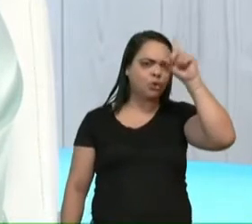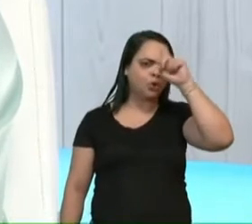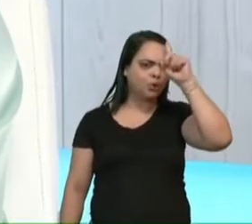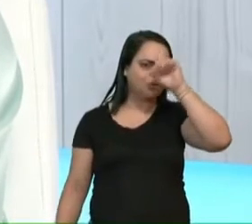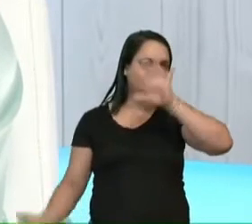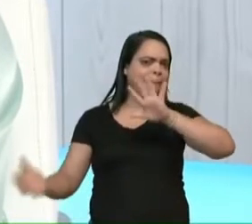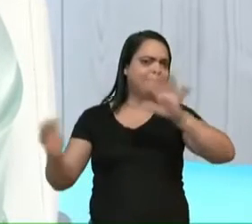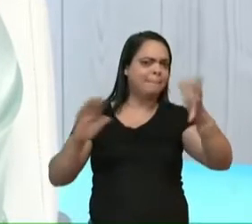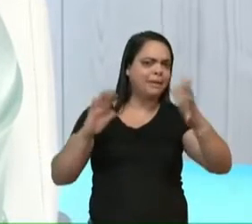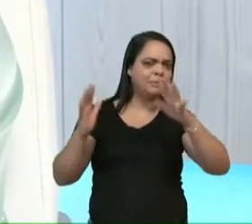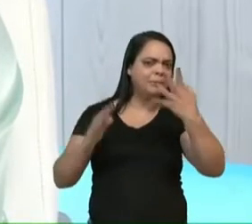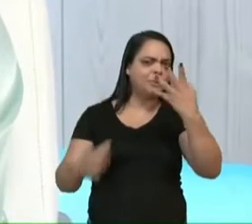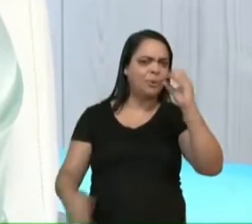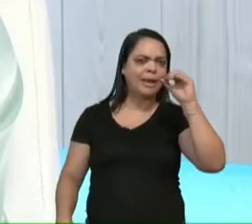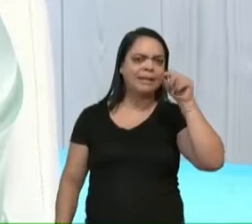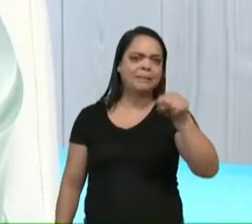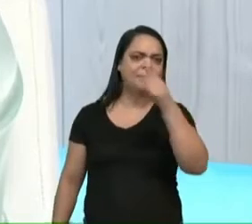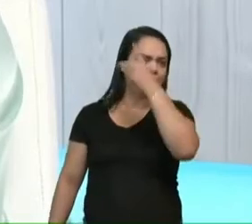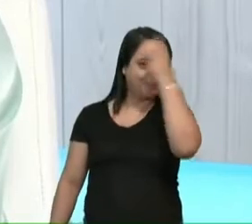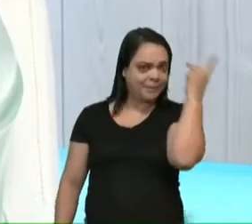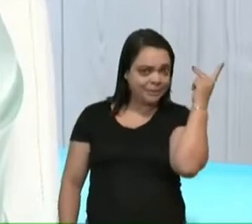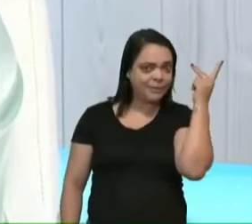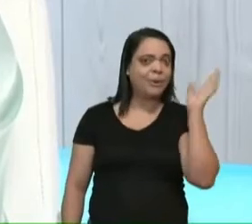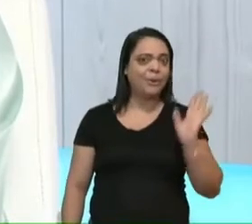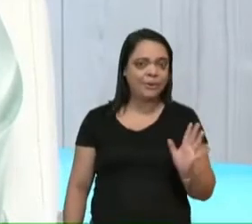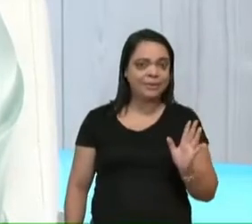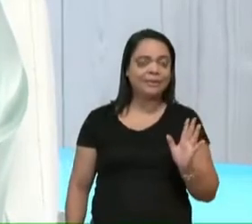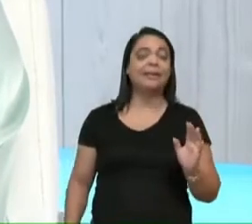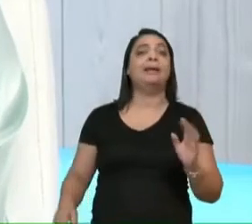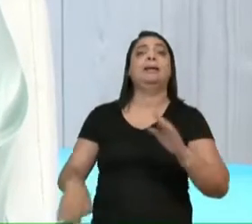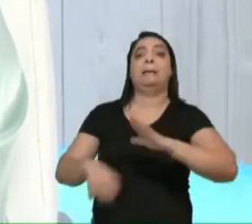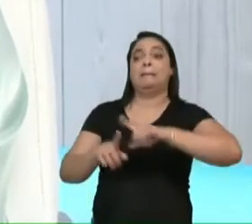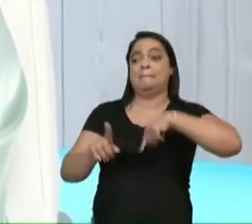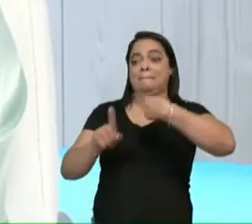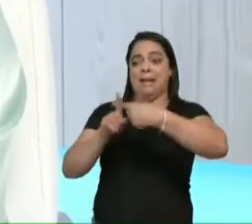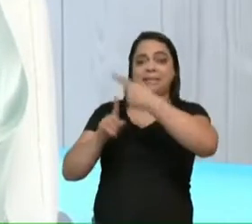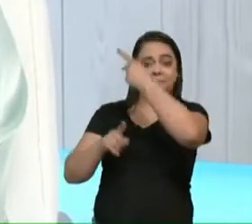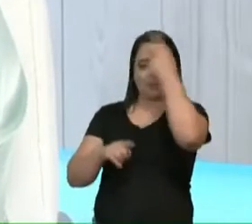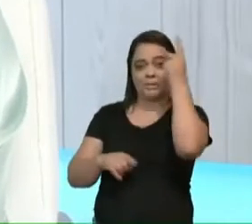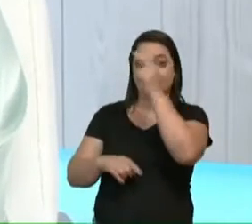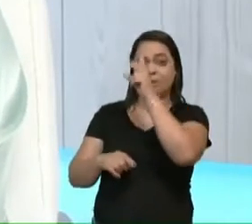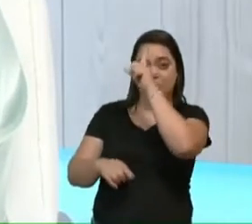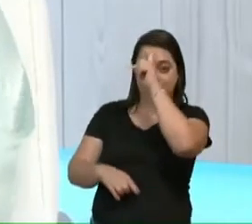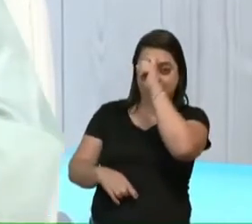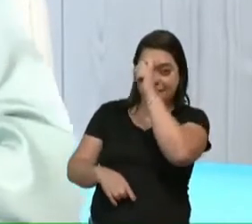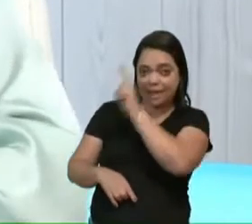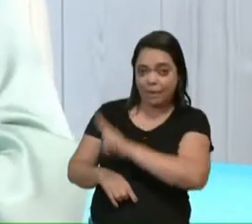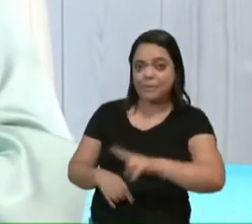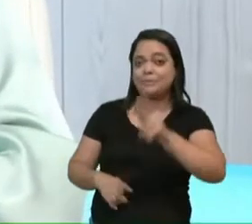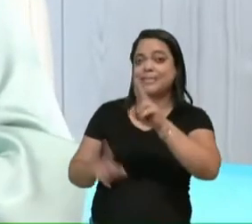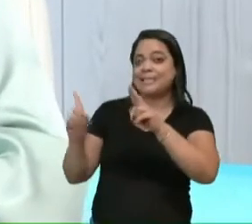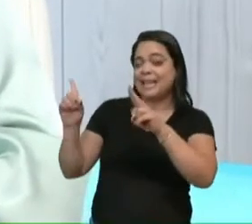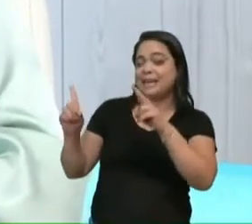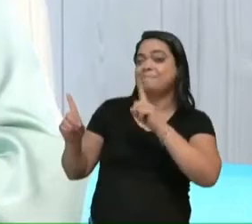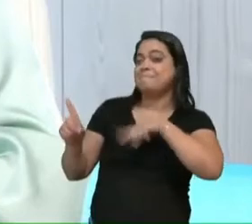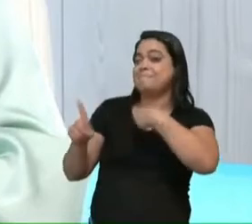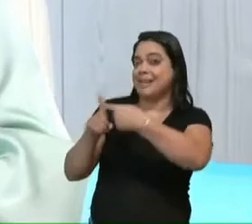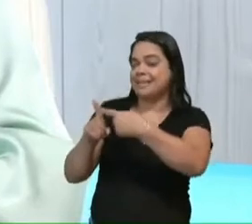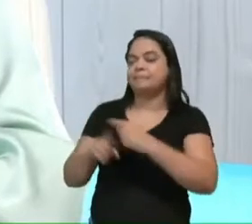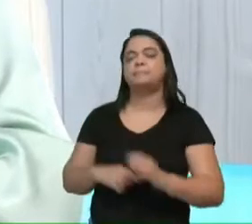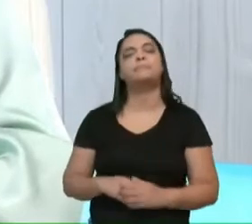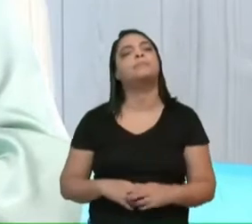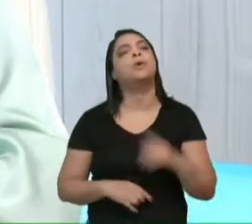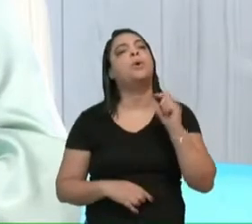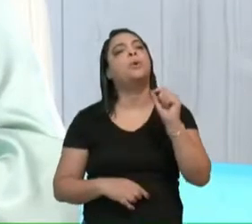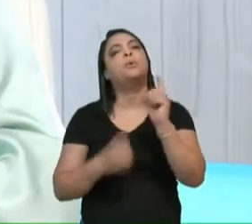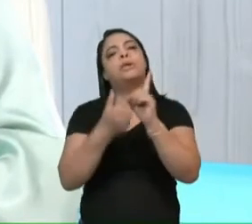pessoas exceto as pessoas que a gente recebe no nosso Hospital Universitário Então vamos lá Quais são as diretorias que compõe